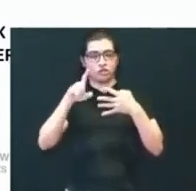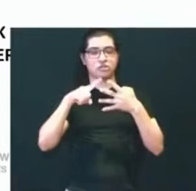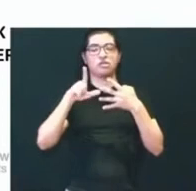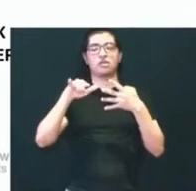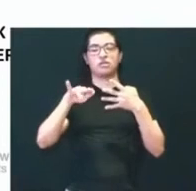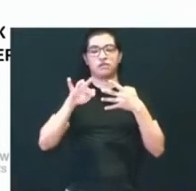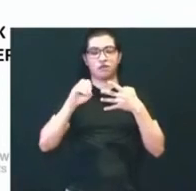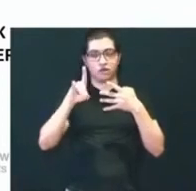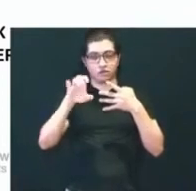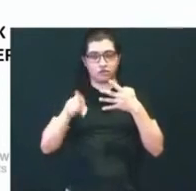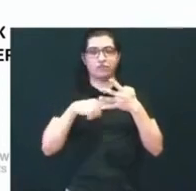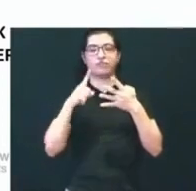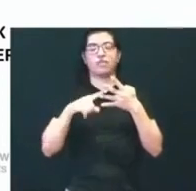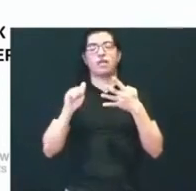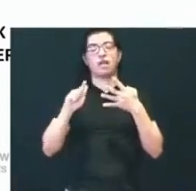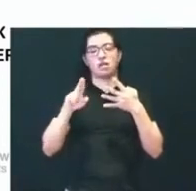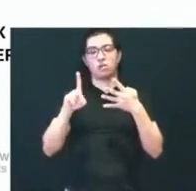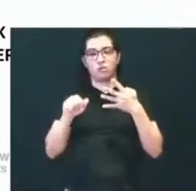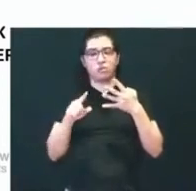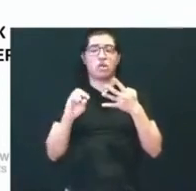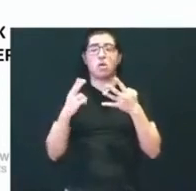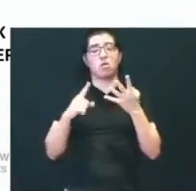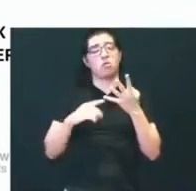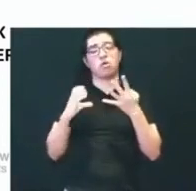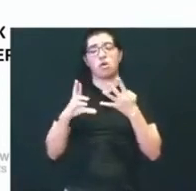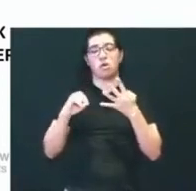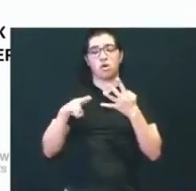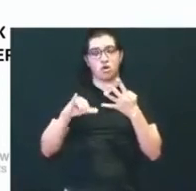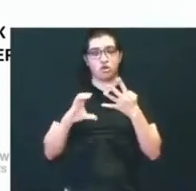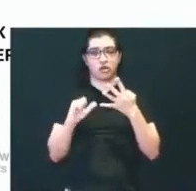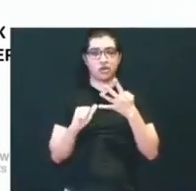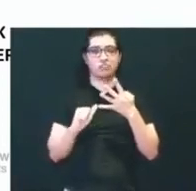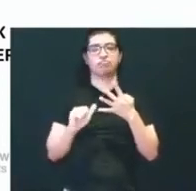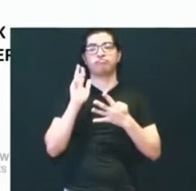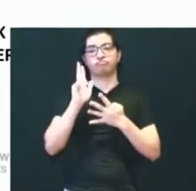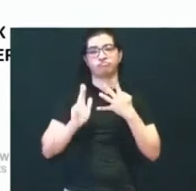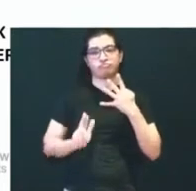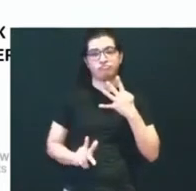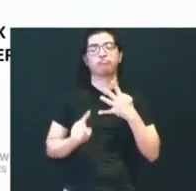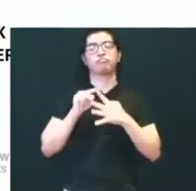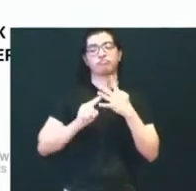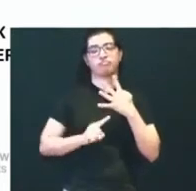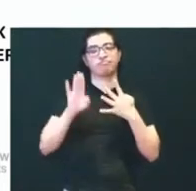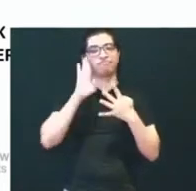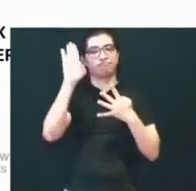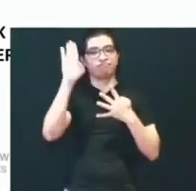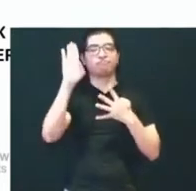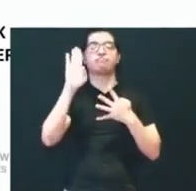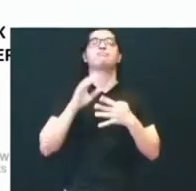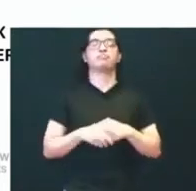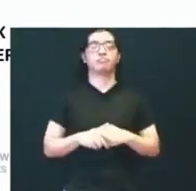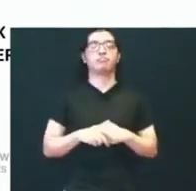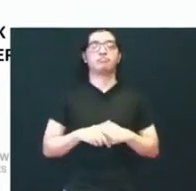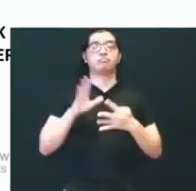elas podem ser aguda ou crônica. Então, nós temos esses 4 tipos,